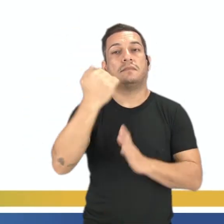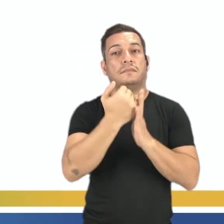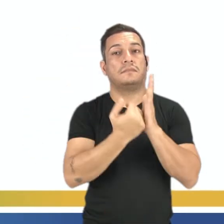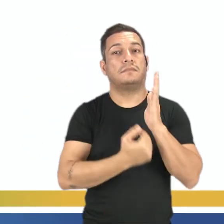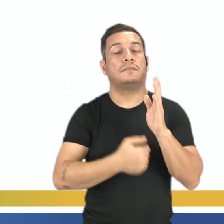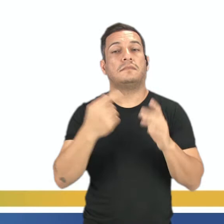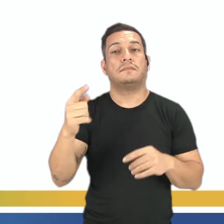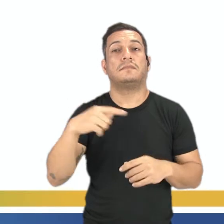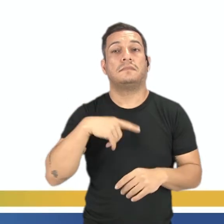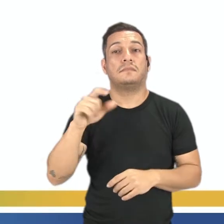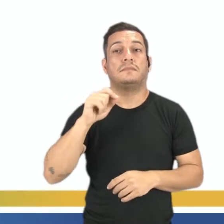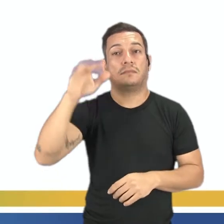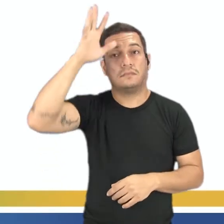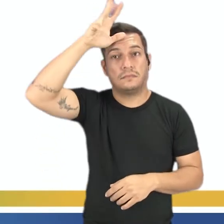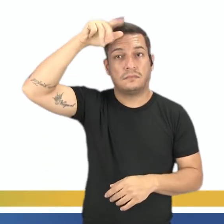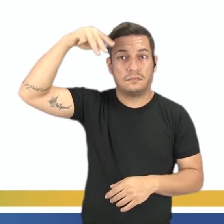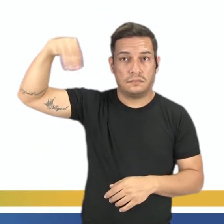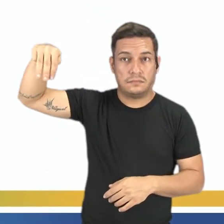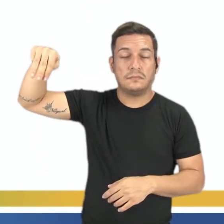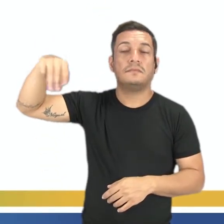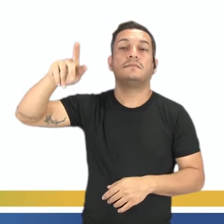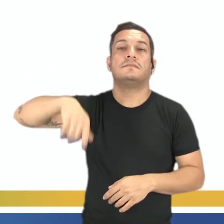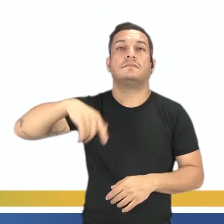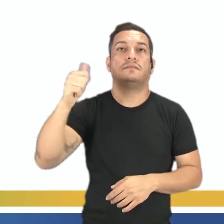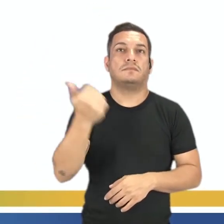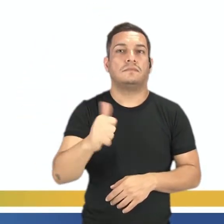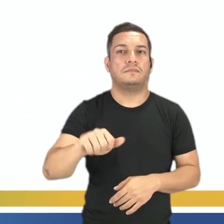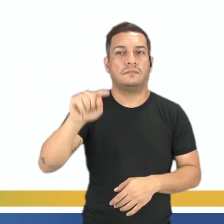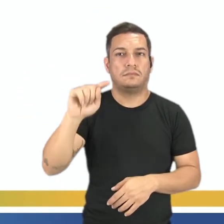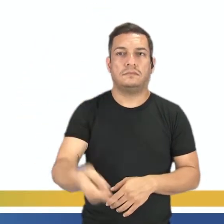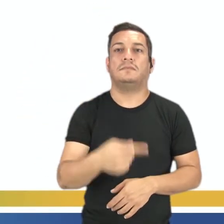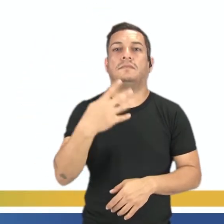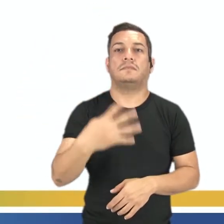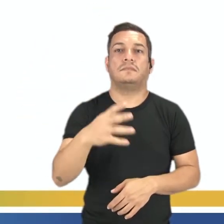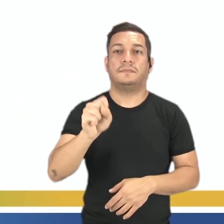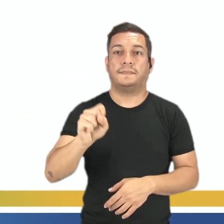os povos da floresta, nós temos o Amazonas, né, com